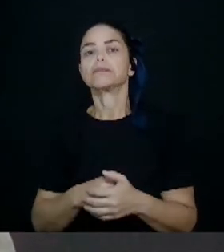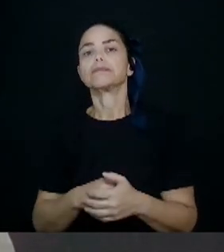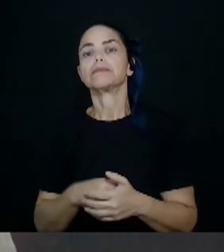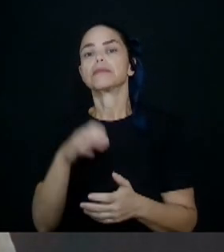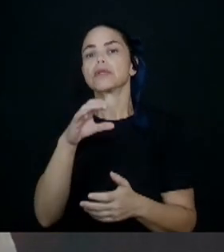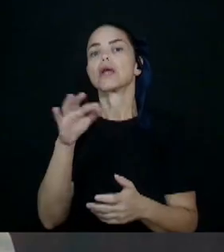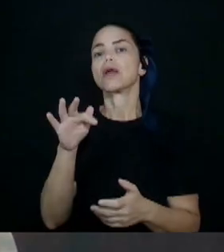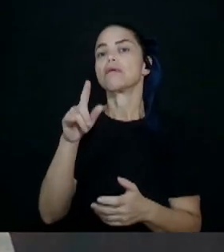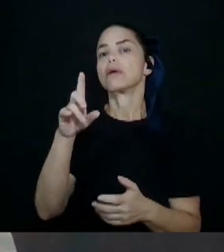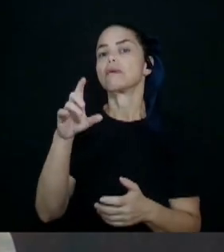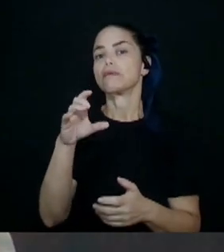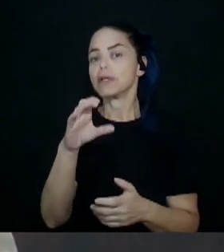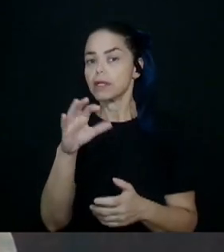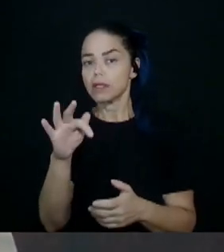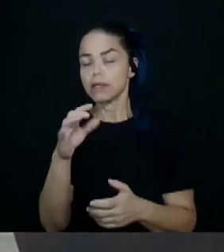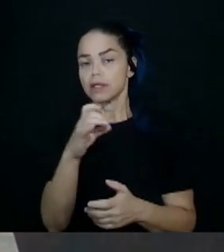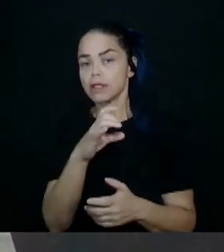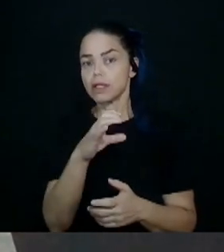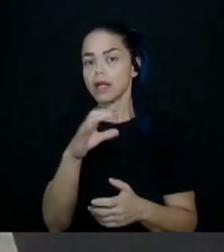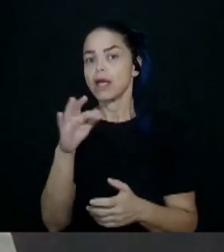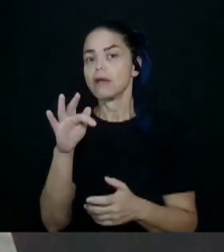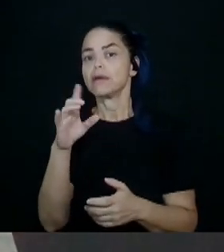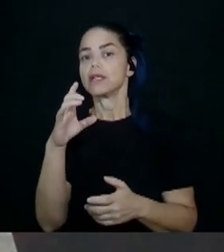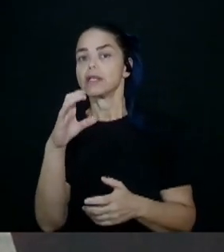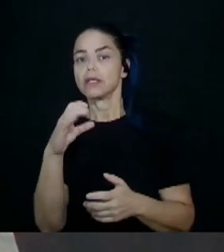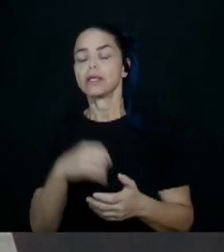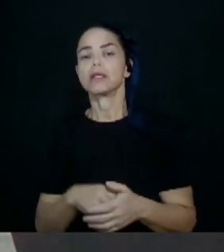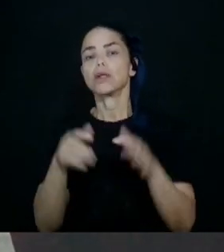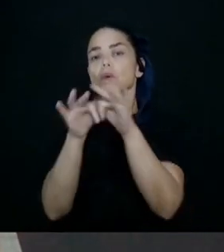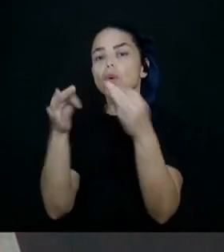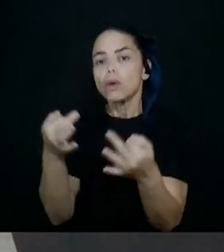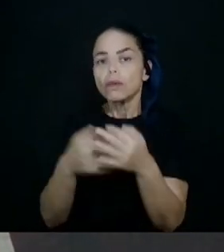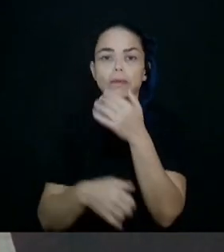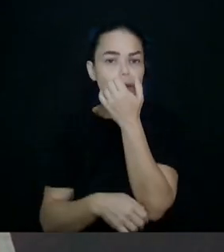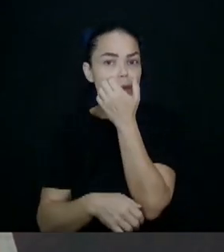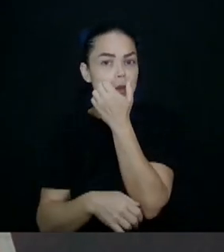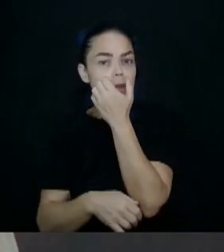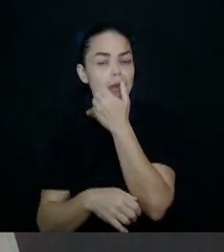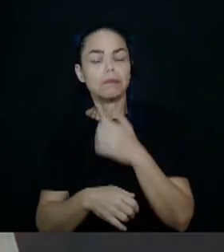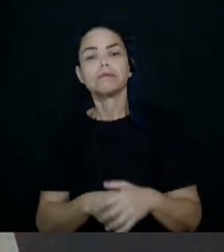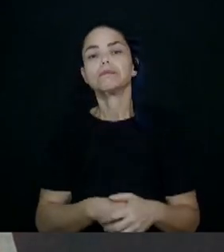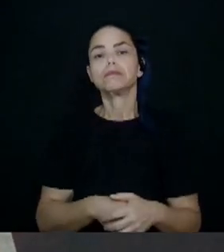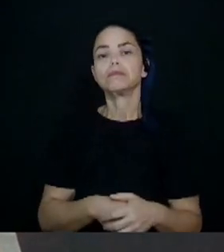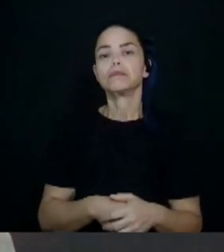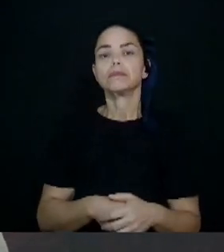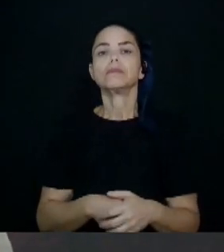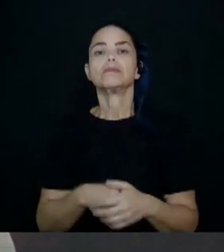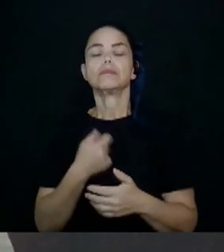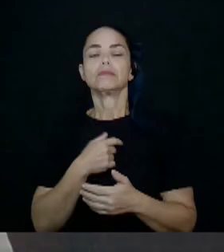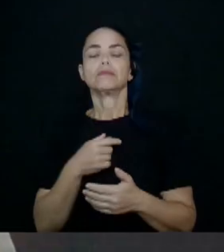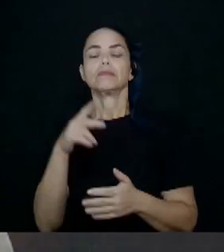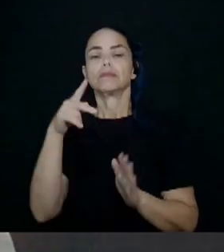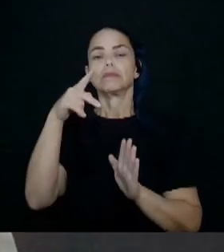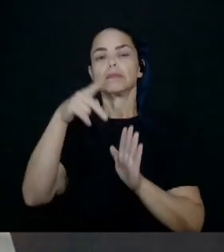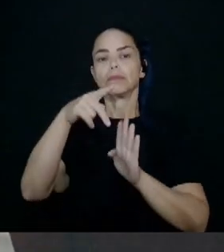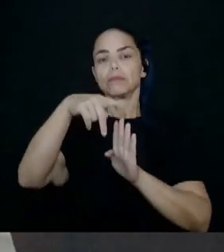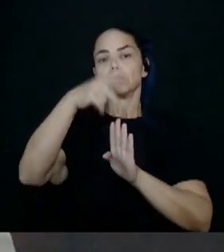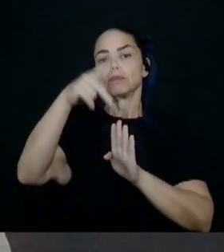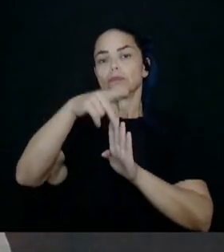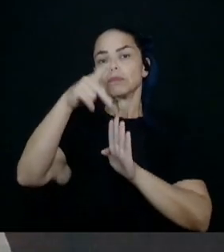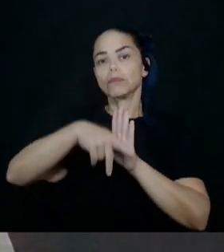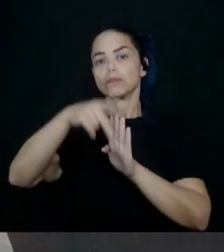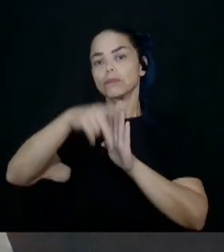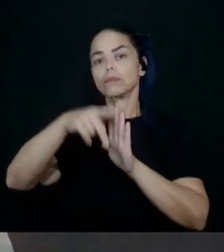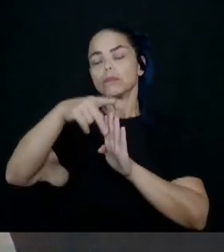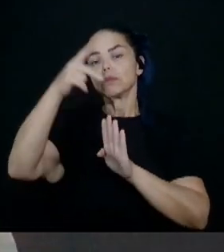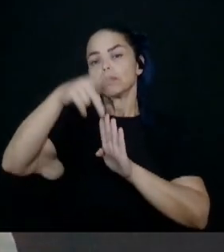mundo junto por essa questão, porque eu acho que é simples, né? Dar uma portaria, baixar uma portaria e não ver o